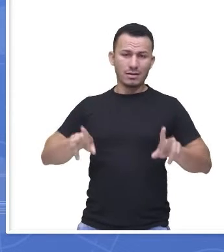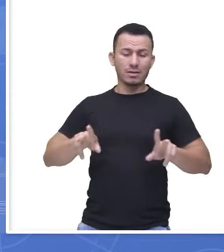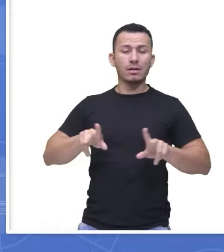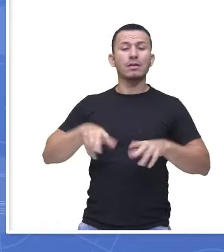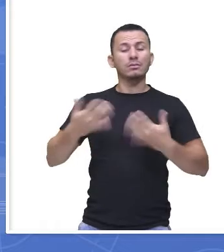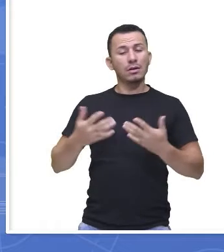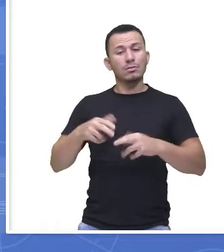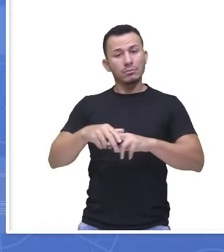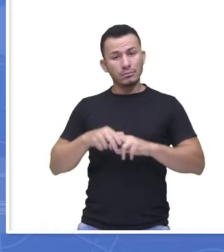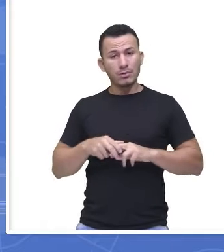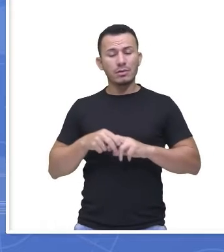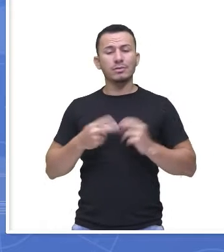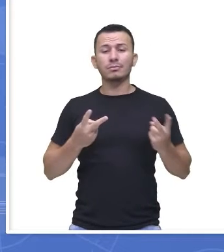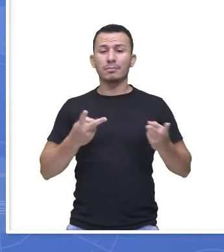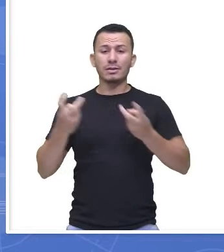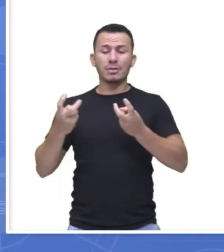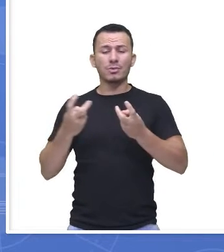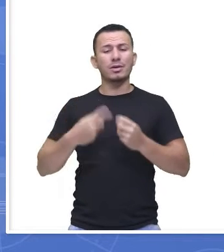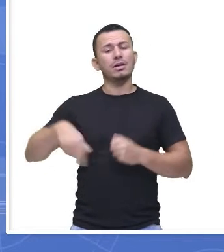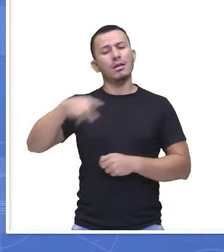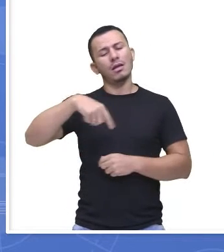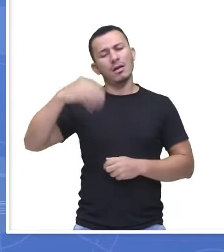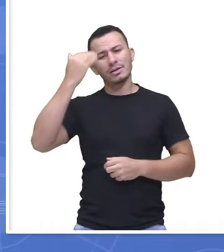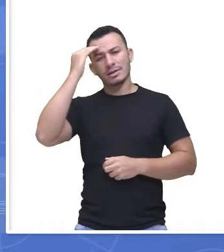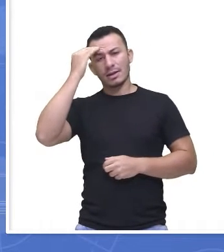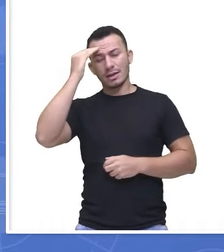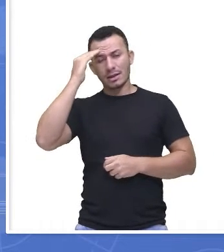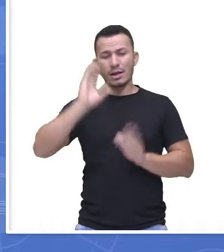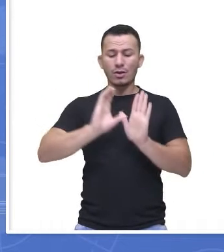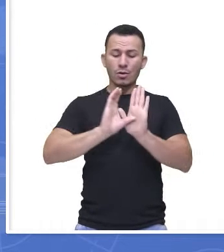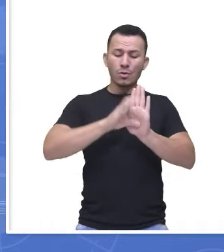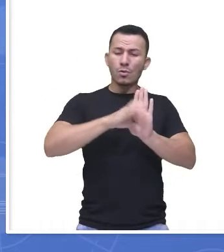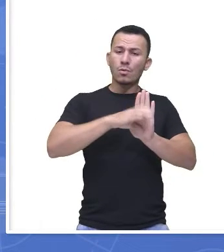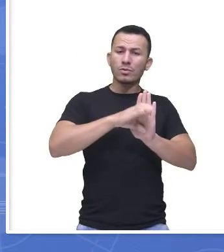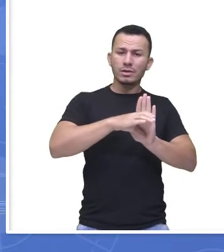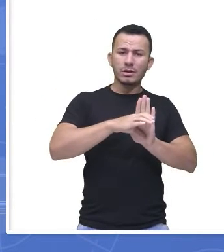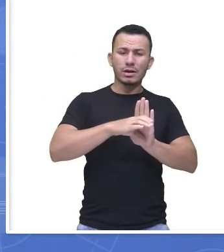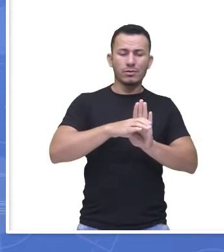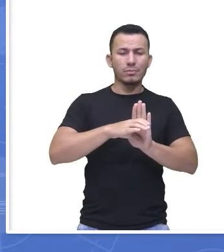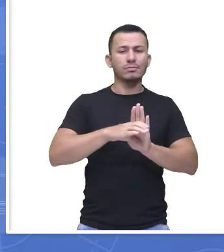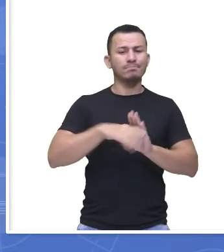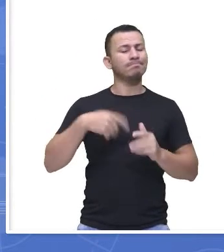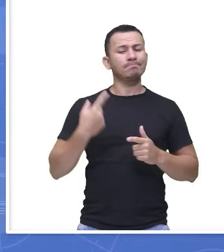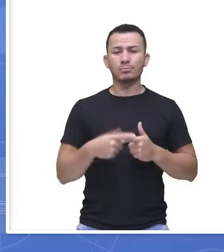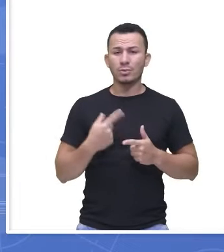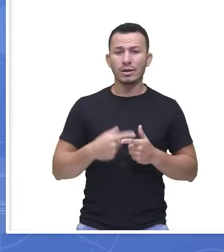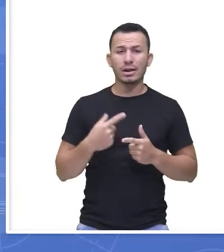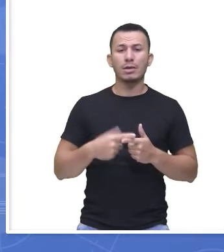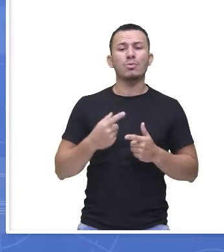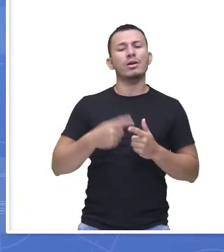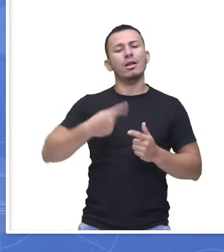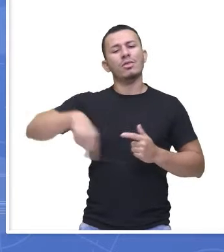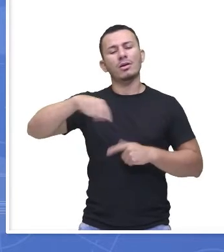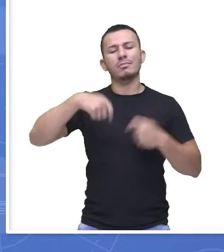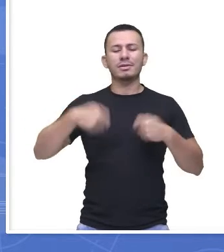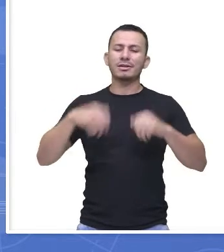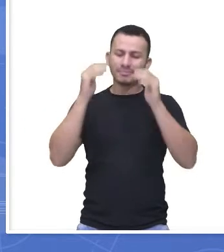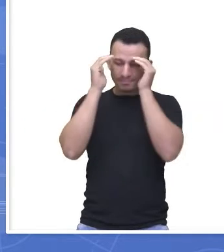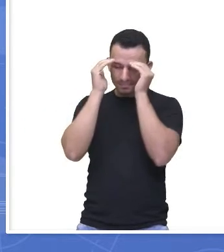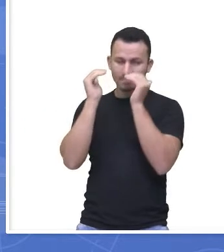gente entenda, compreenda esses conceitos. Por que é importante? Para que nós possamos respeitar